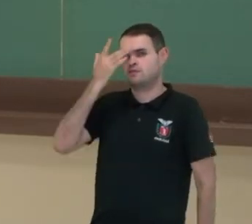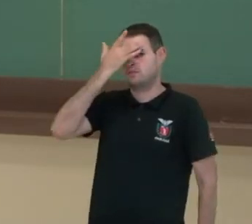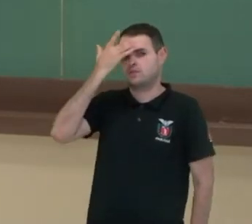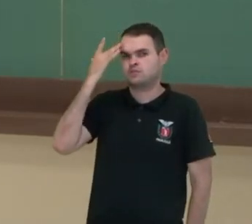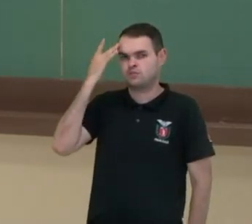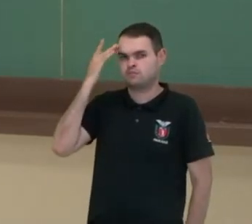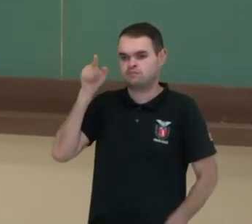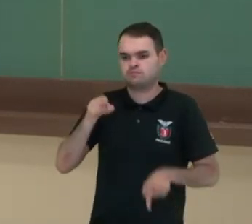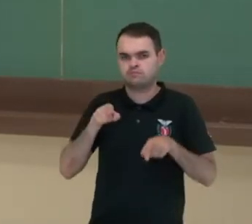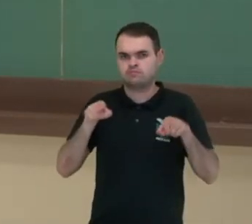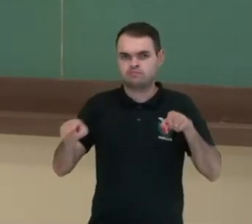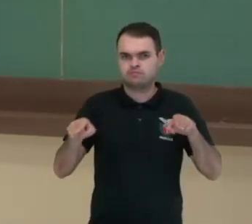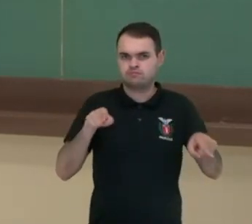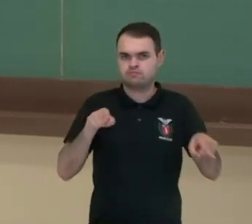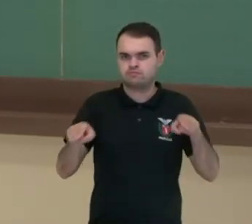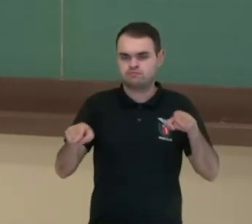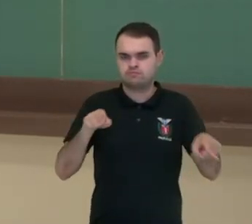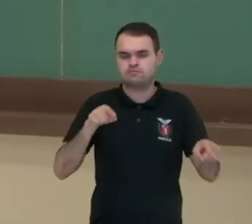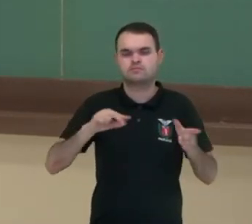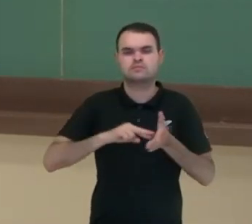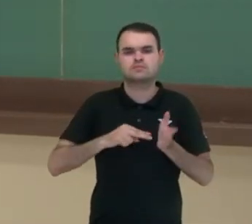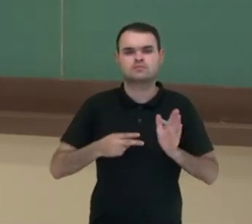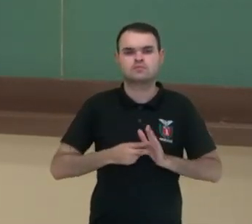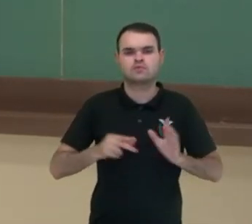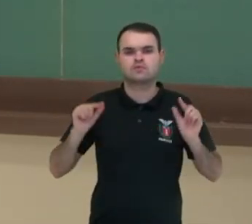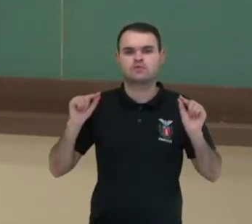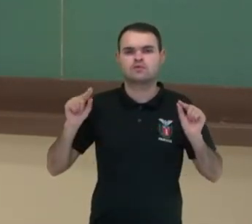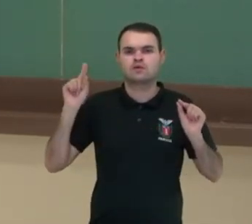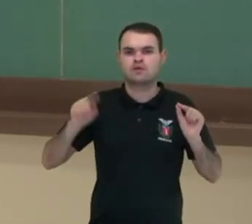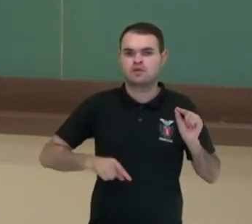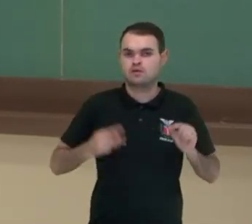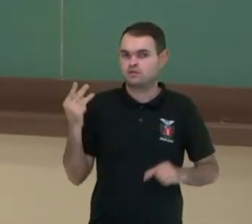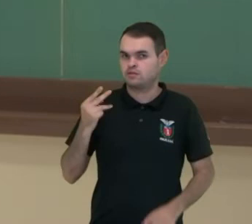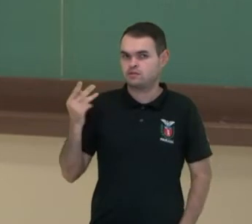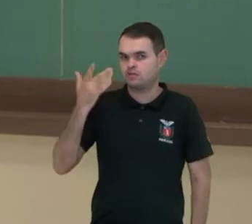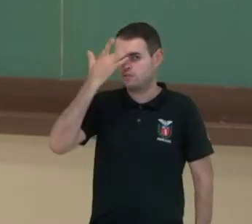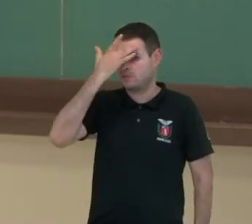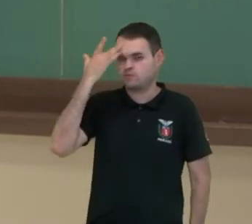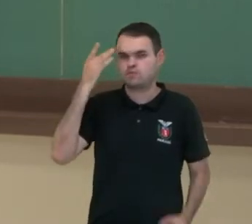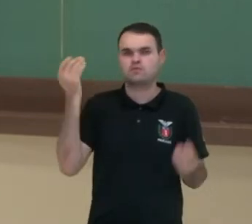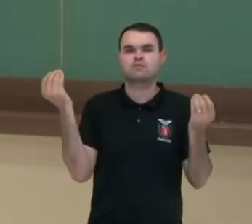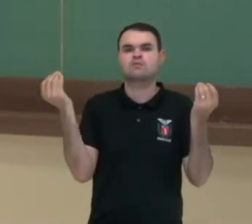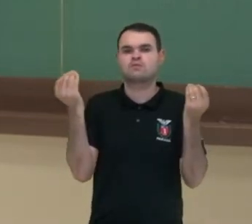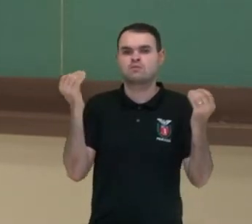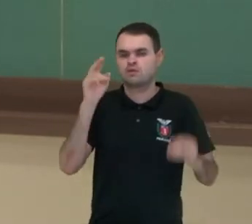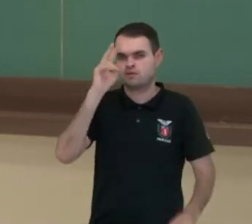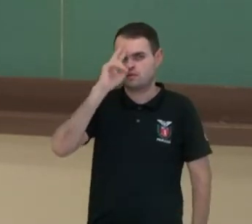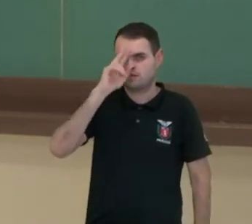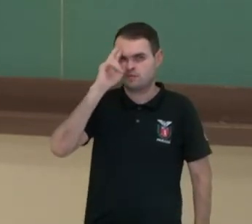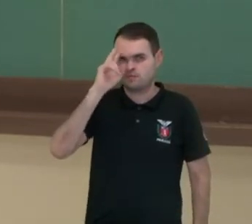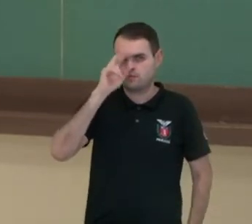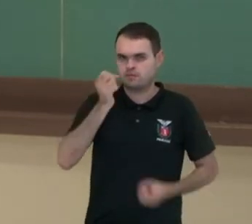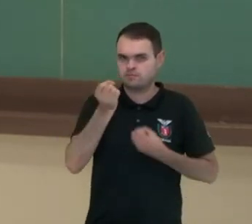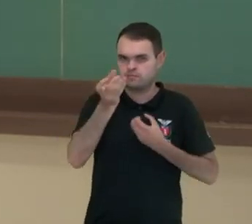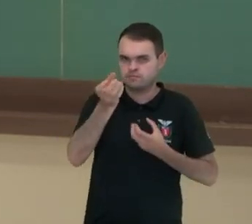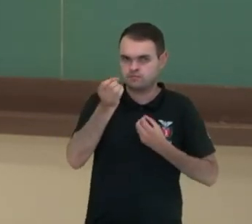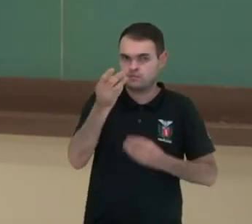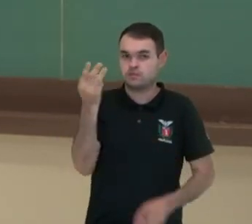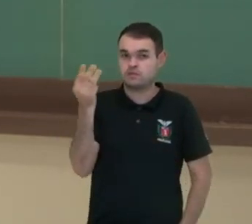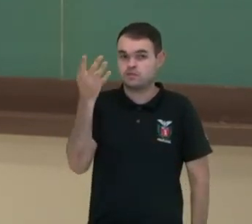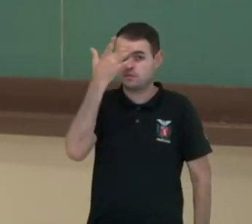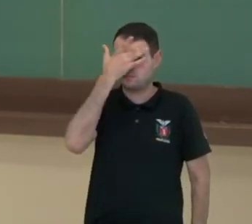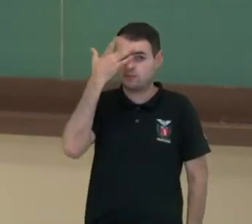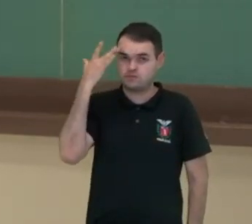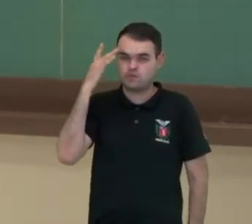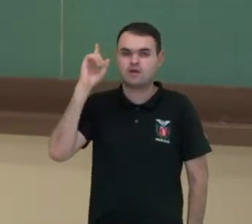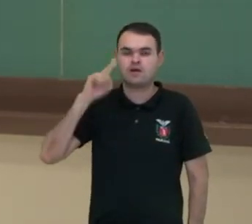pessoa, né? Então, o que isso quer dizer? Que o texto está em terceira pessoa. Lembram que foi comentado que a terceira